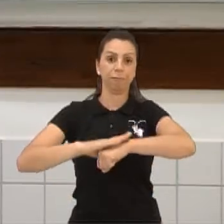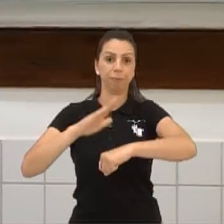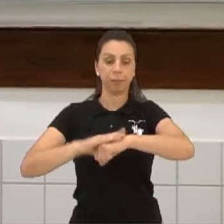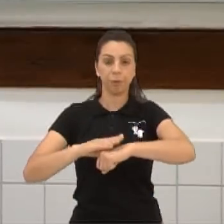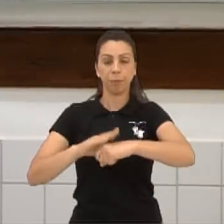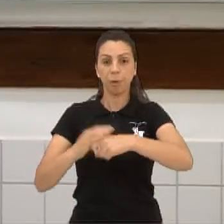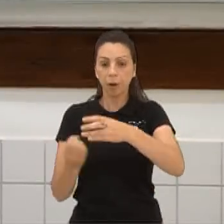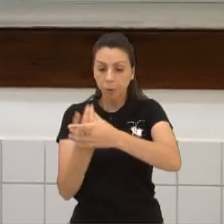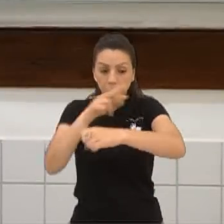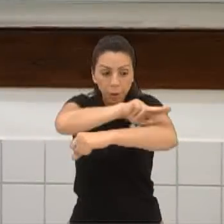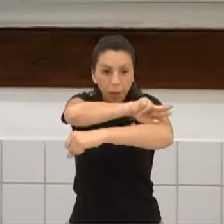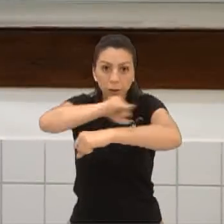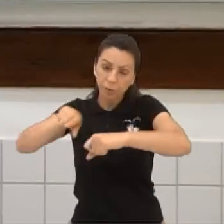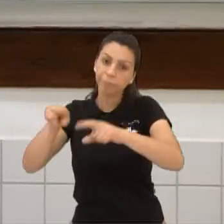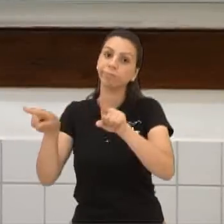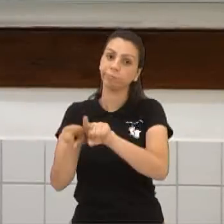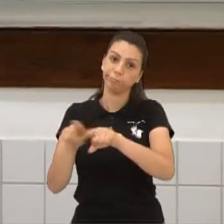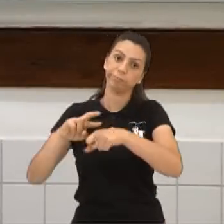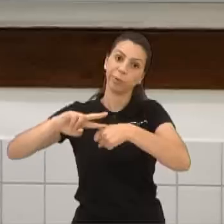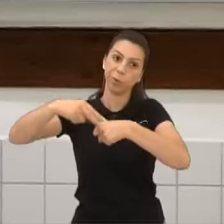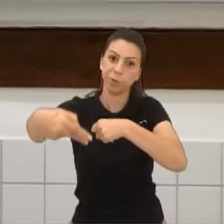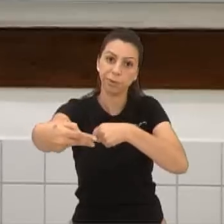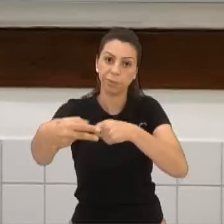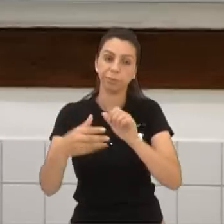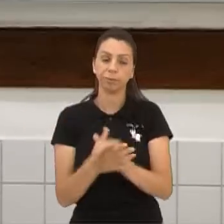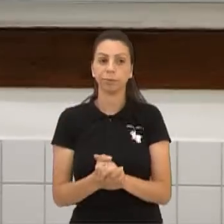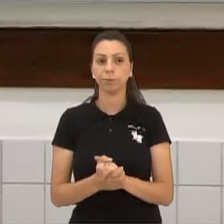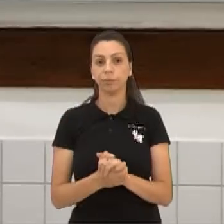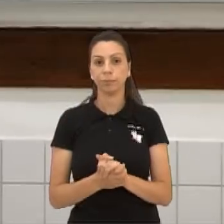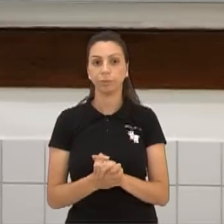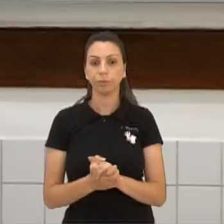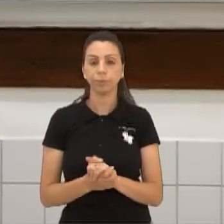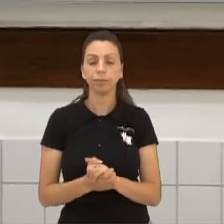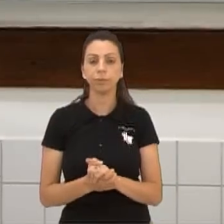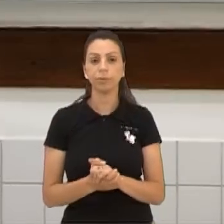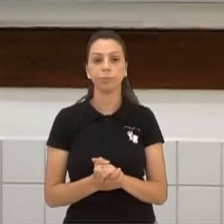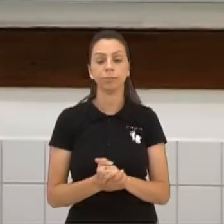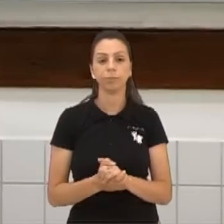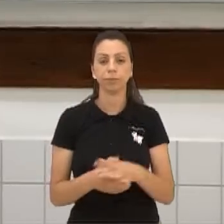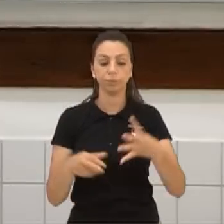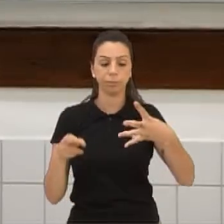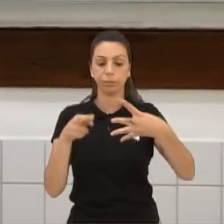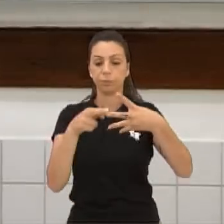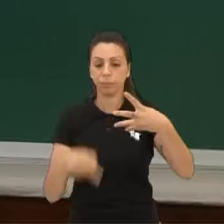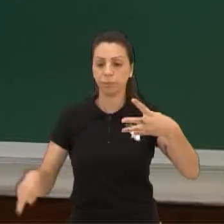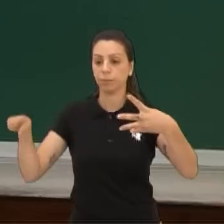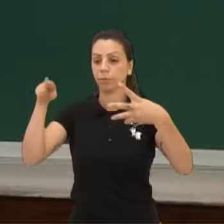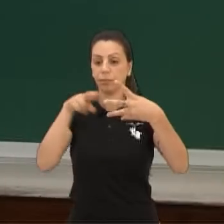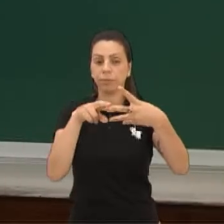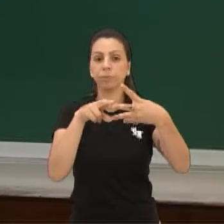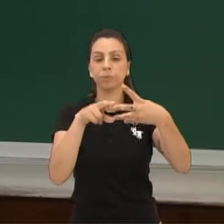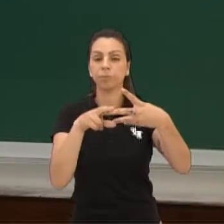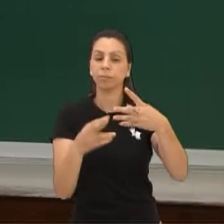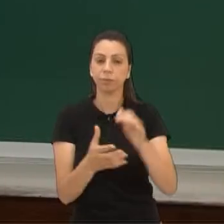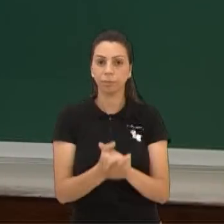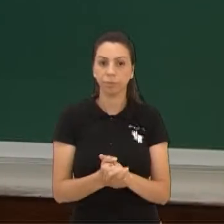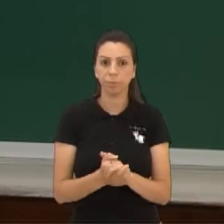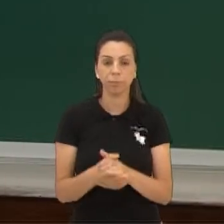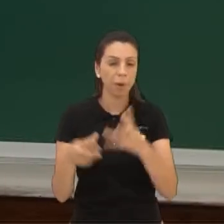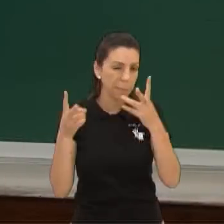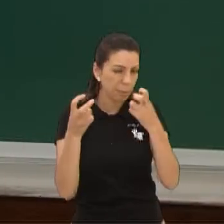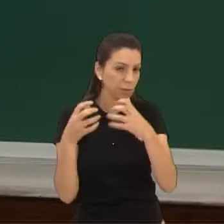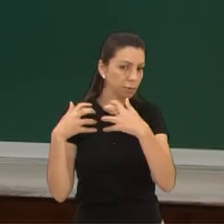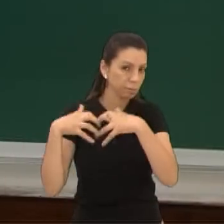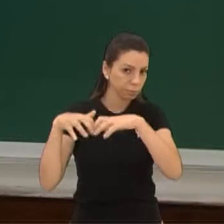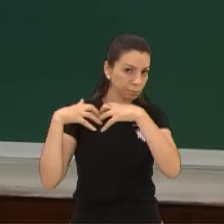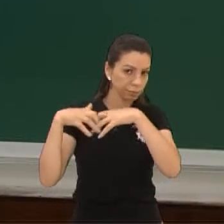Portanto, eu vou ter consequências. Outro ali, ó, reutilizar. Já pararam para perceber, já